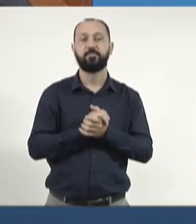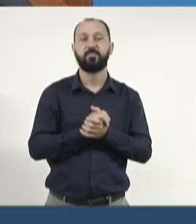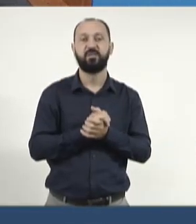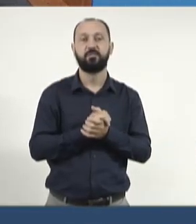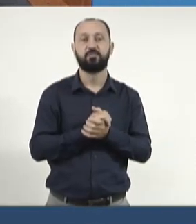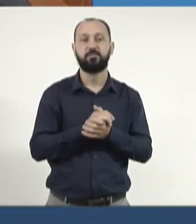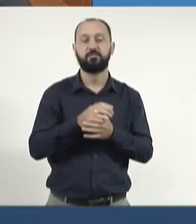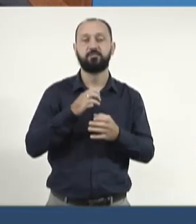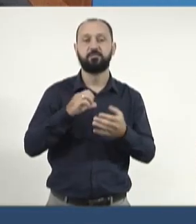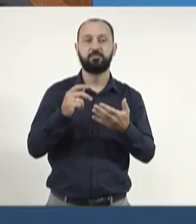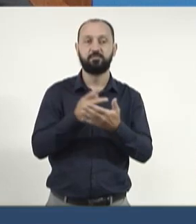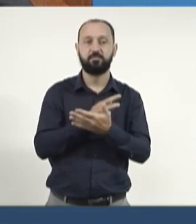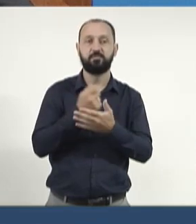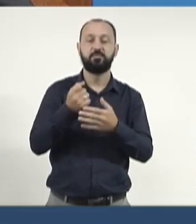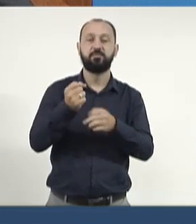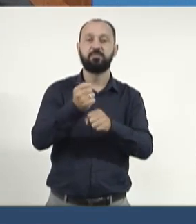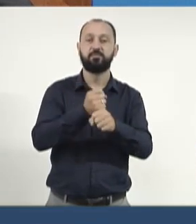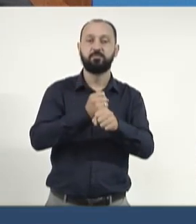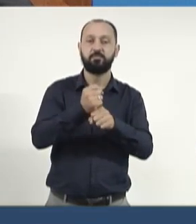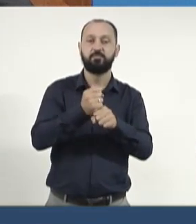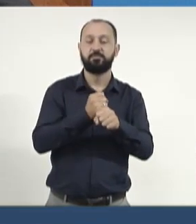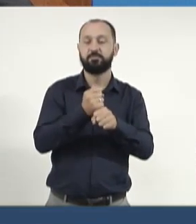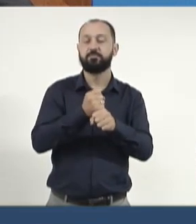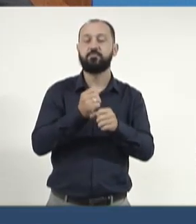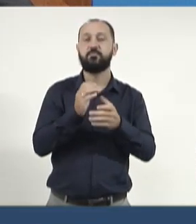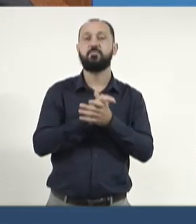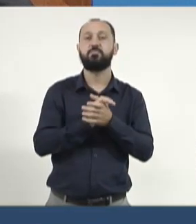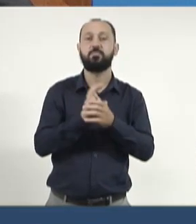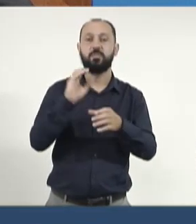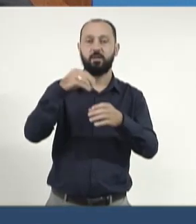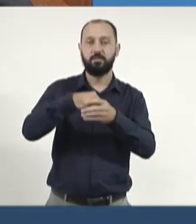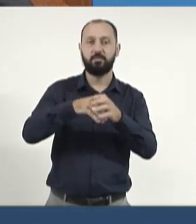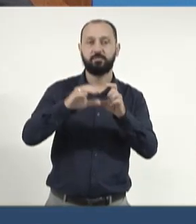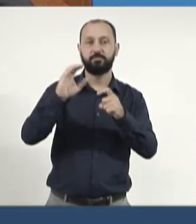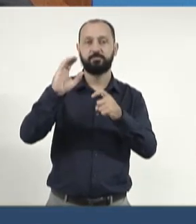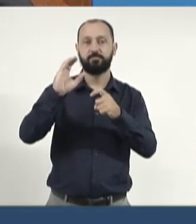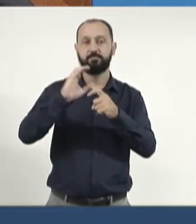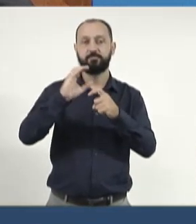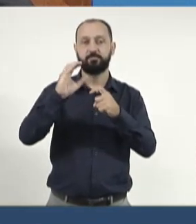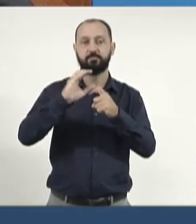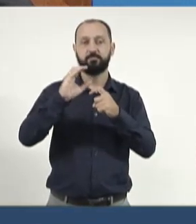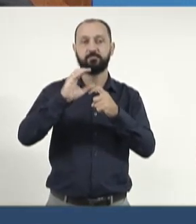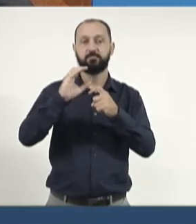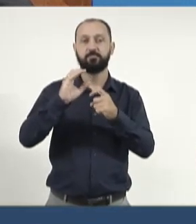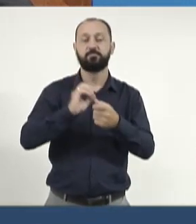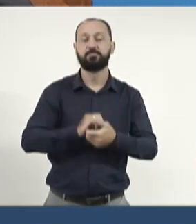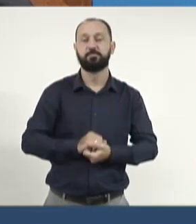que têm acontecido nos últimos anos dentro da CACEMES.